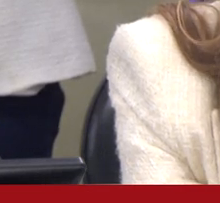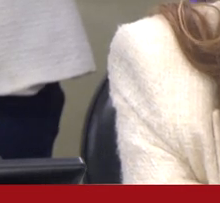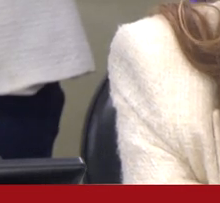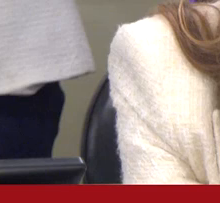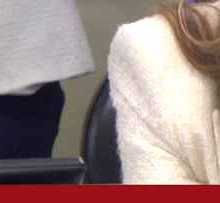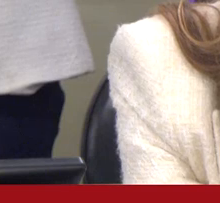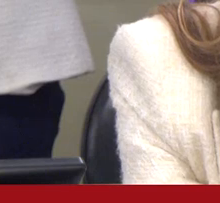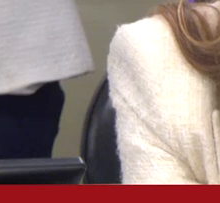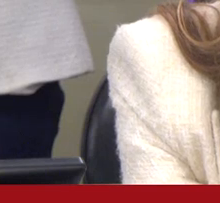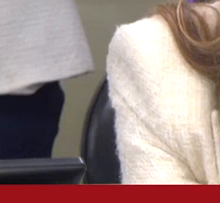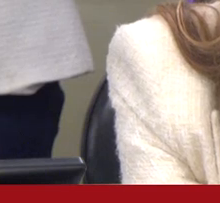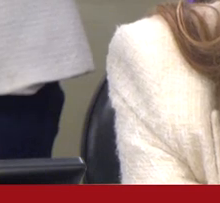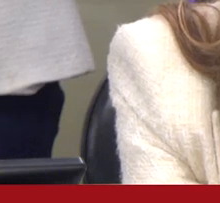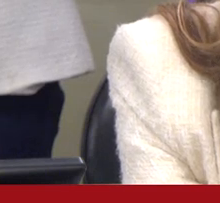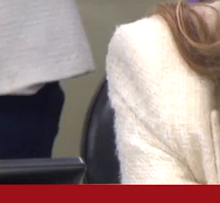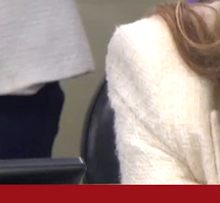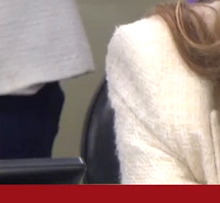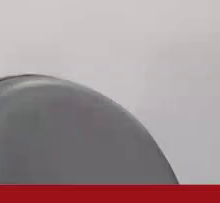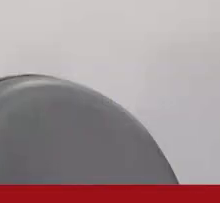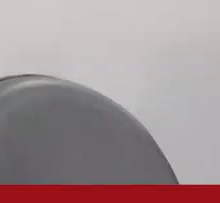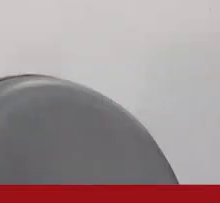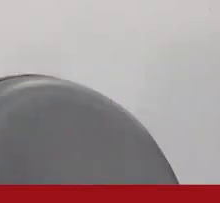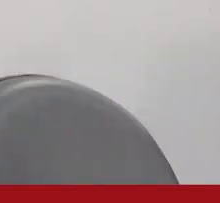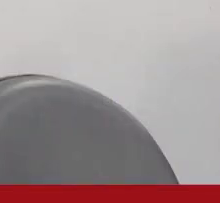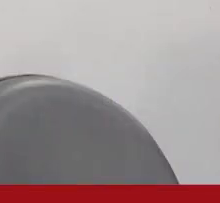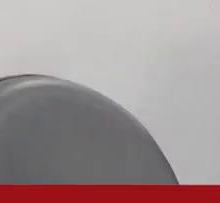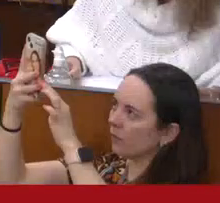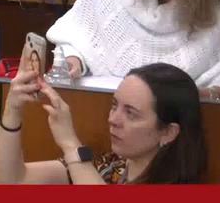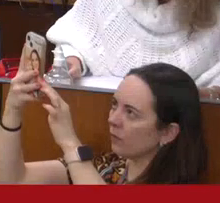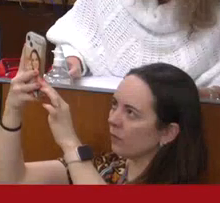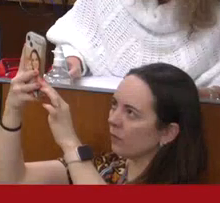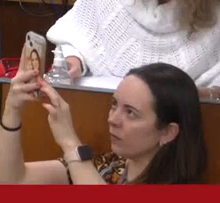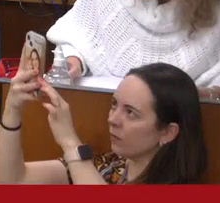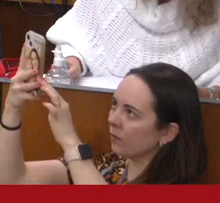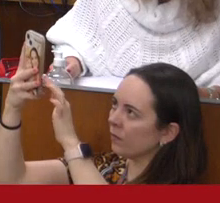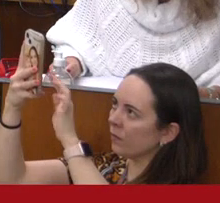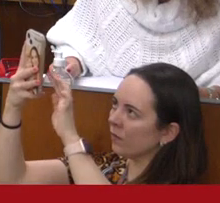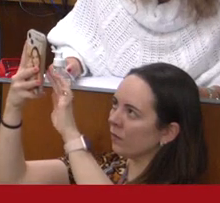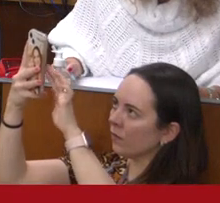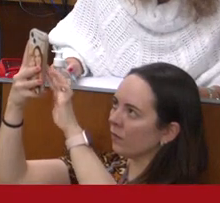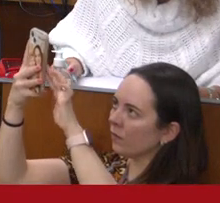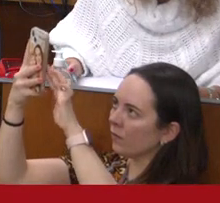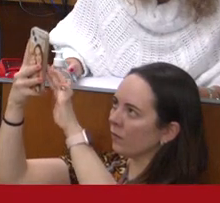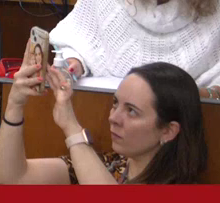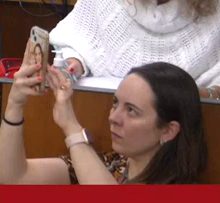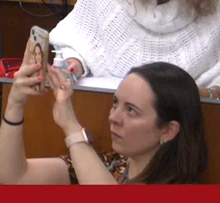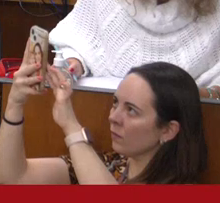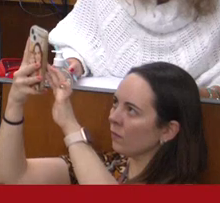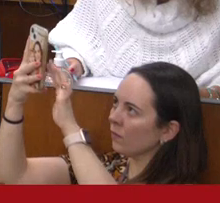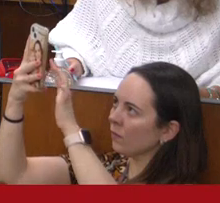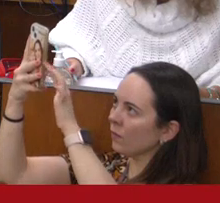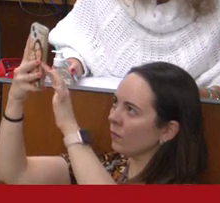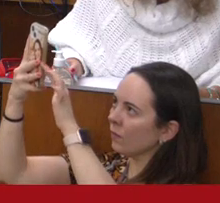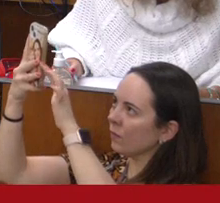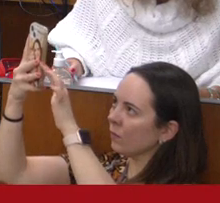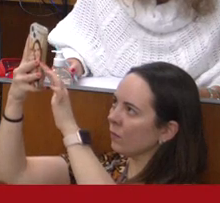recebi. E vamos prosseguir com os trabalhos. Obrigado. Questão de ordem, senhor presidente. Pois não,